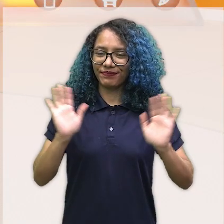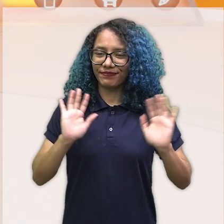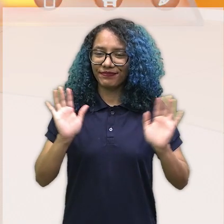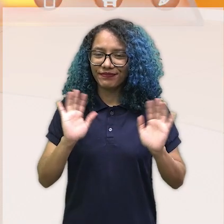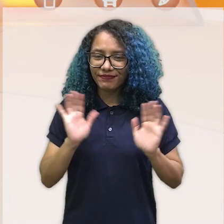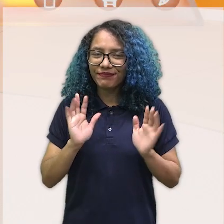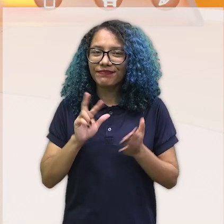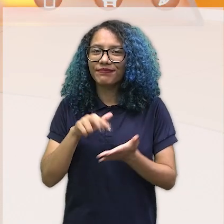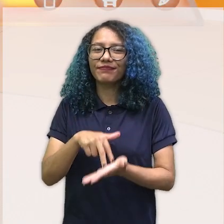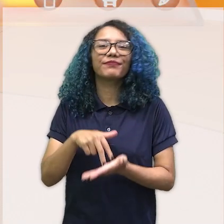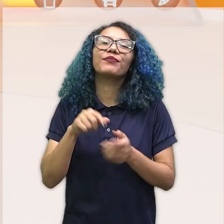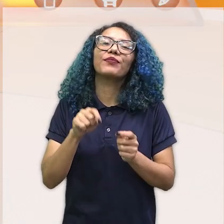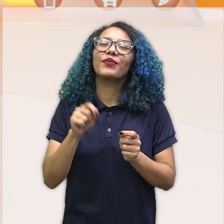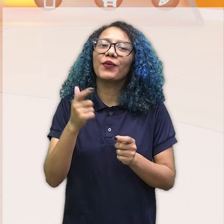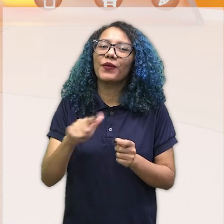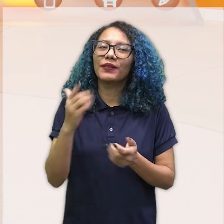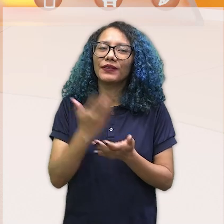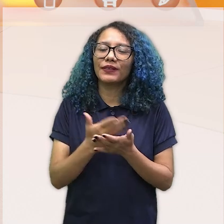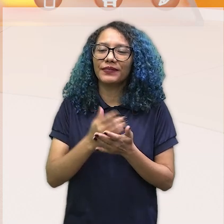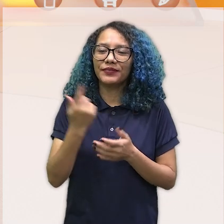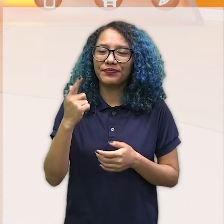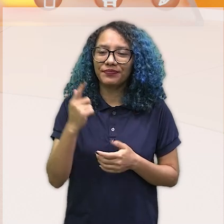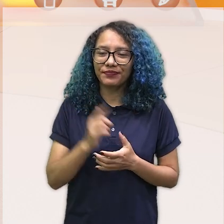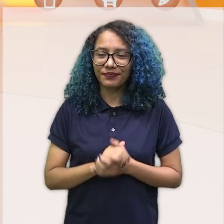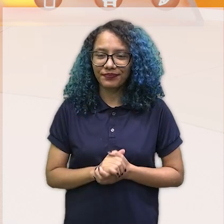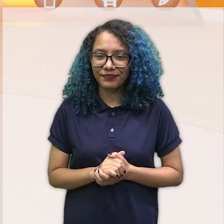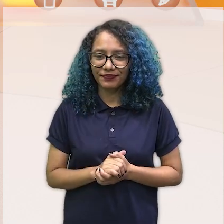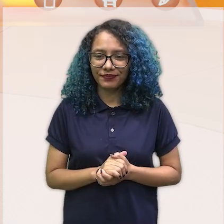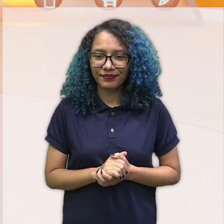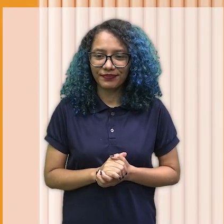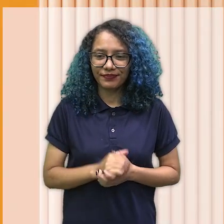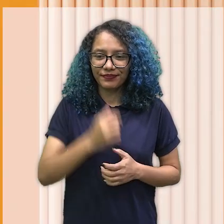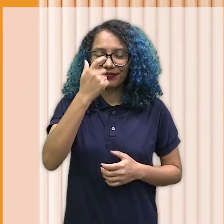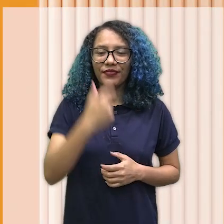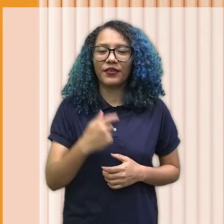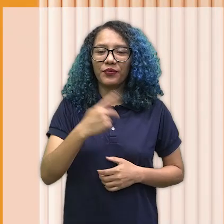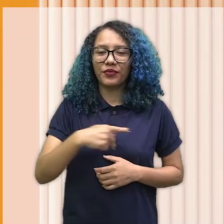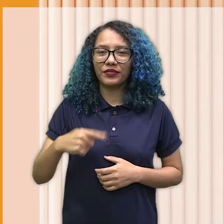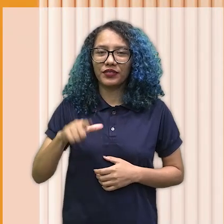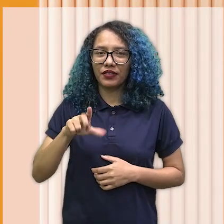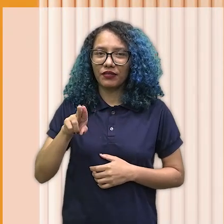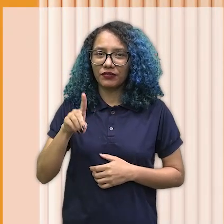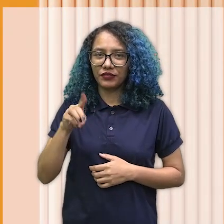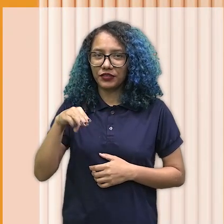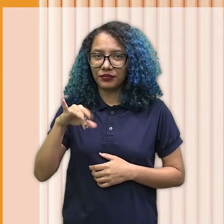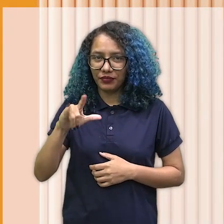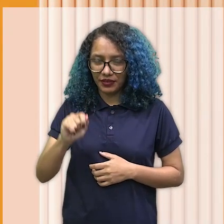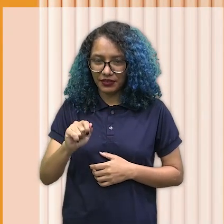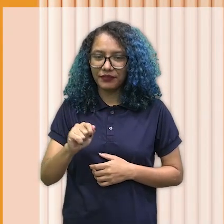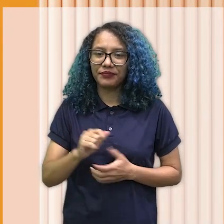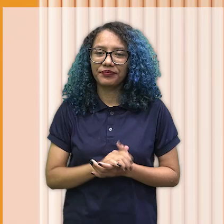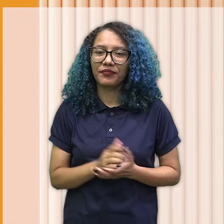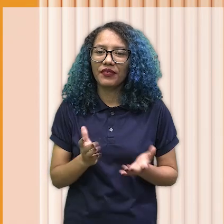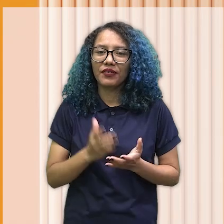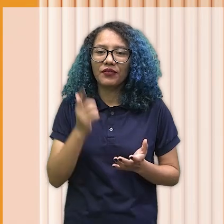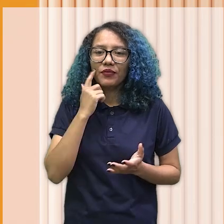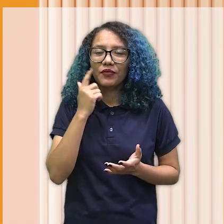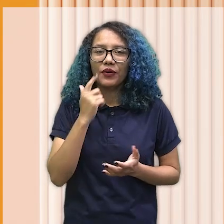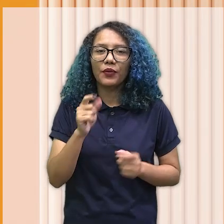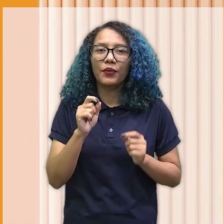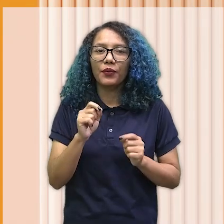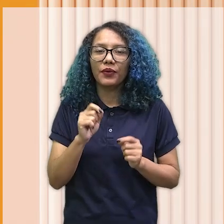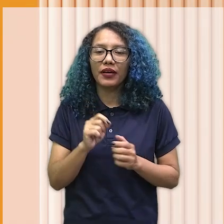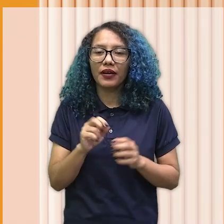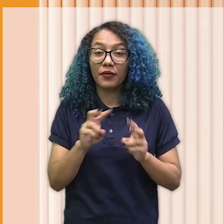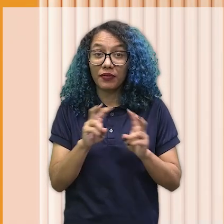Olá, estamos aqui para mais uma aula de Geografia. E eu sou a professora Ludmila Dutra.